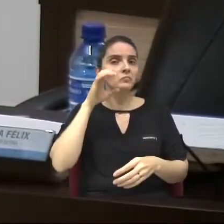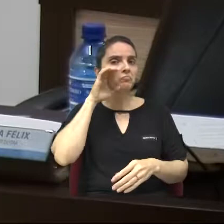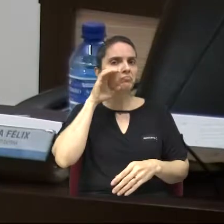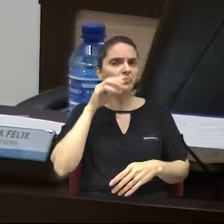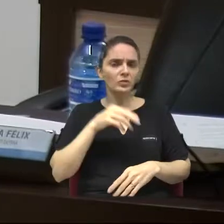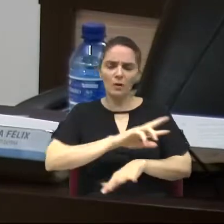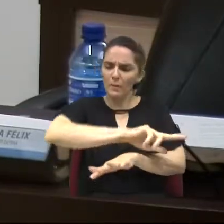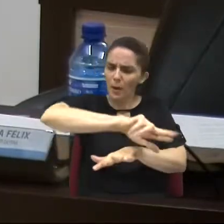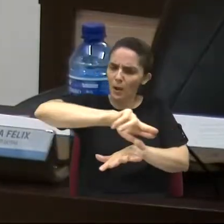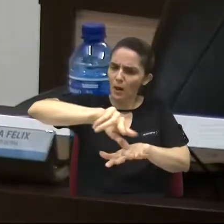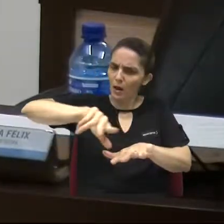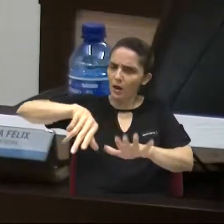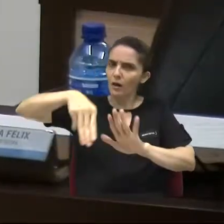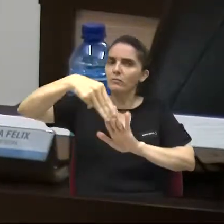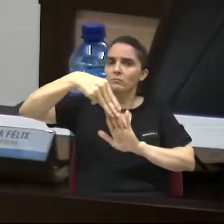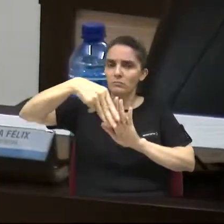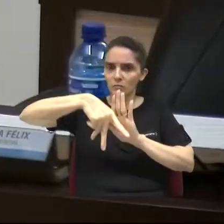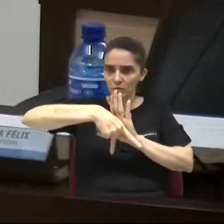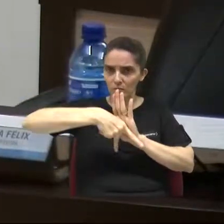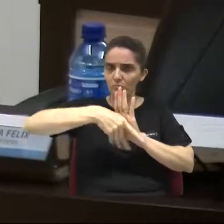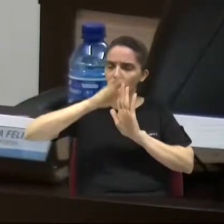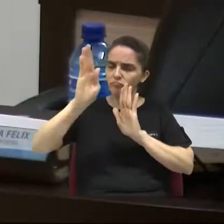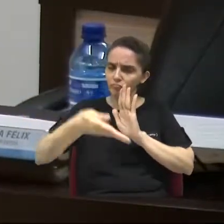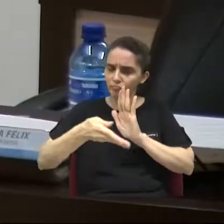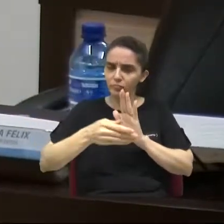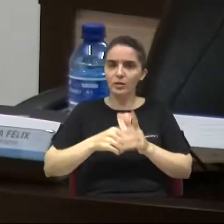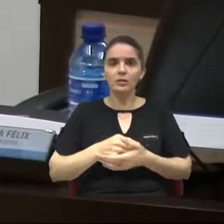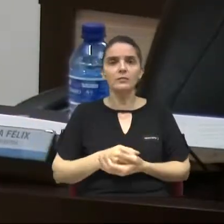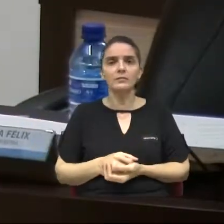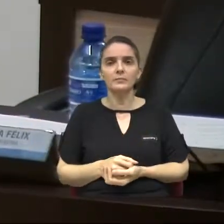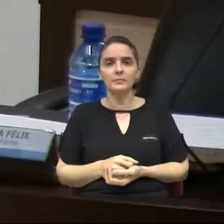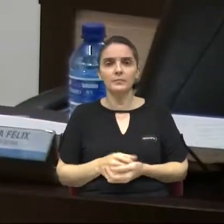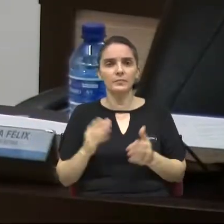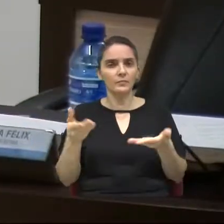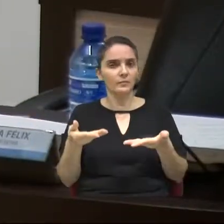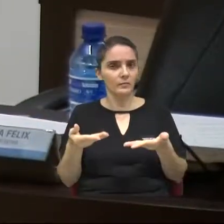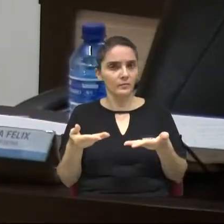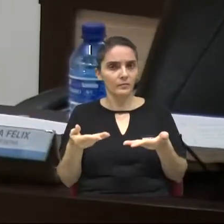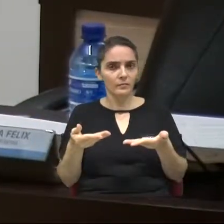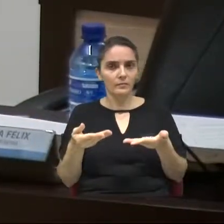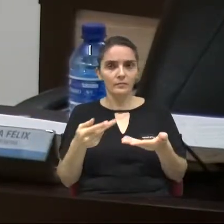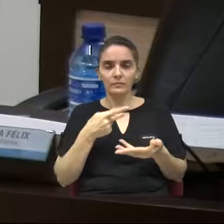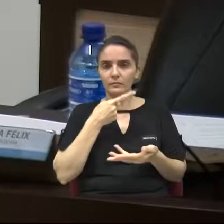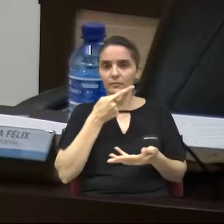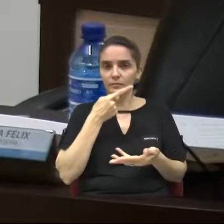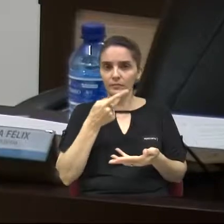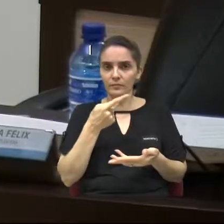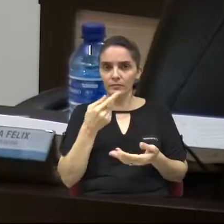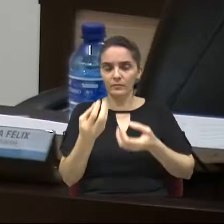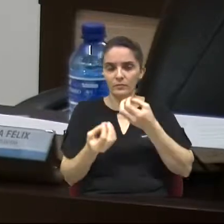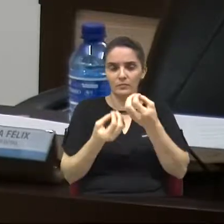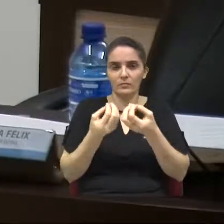diversas circunstâncias ao Ministério Público. Agora, levar a tramitação,